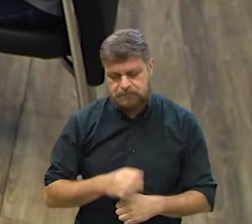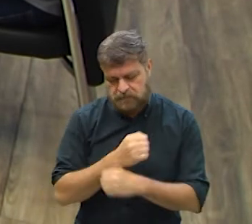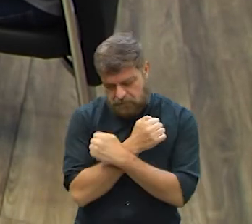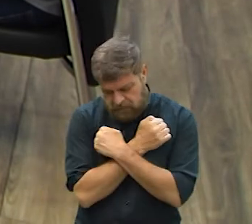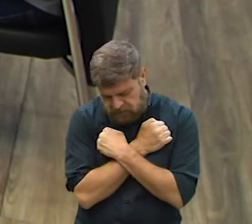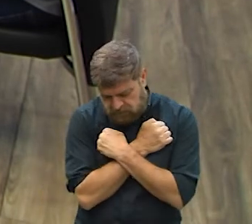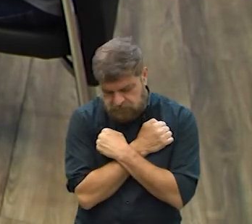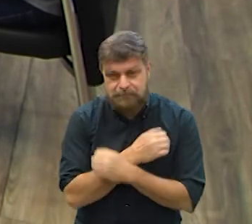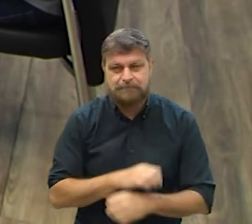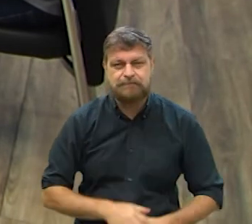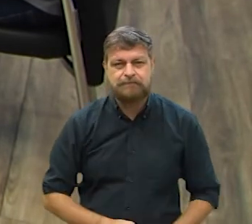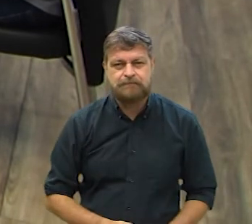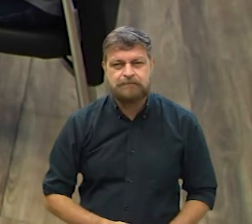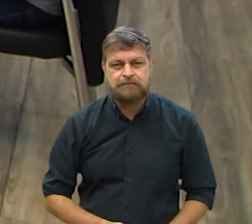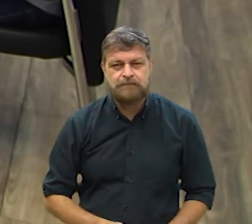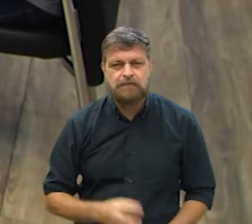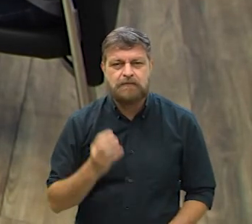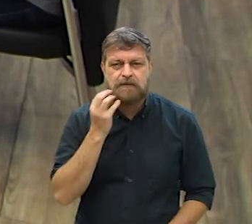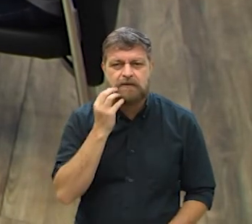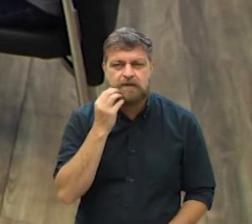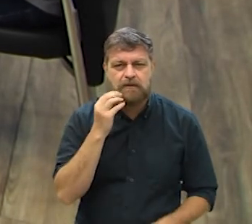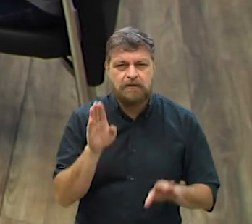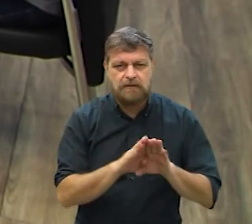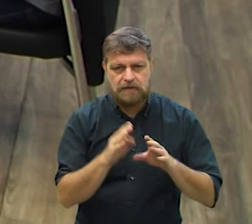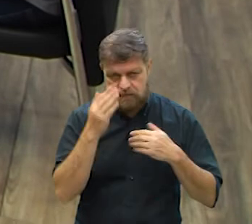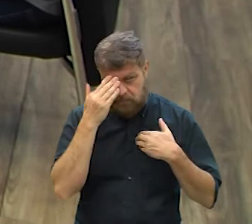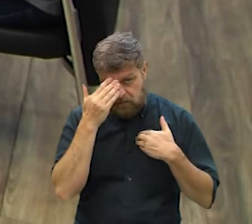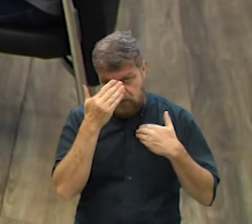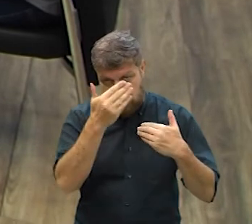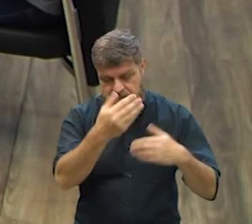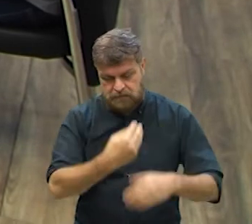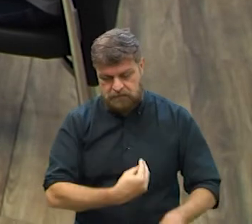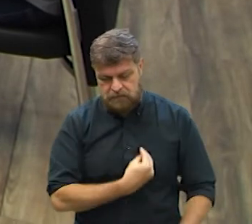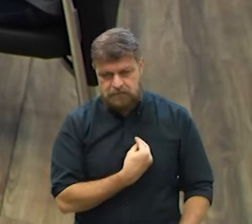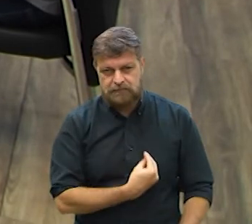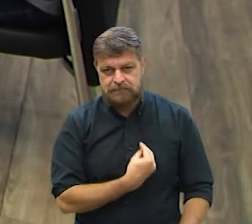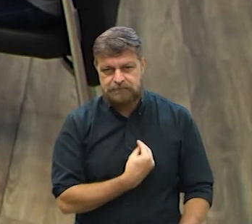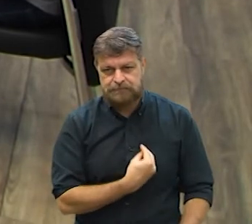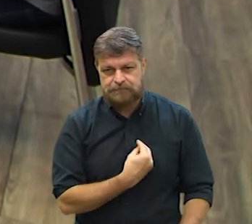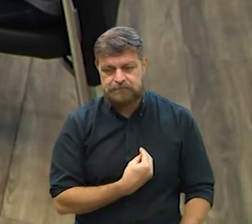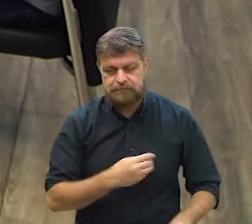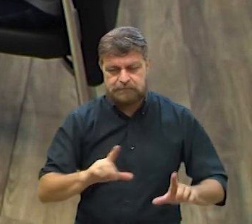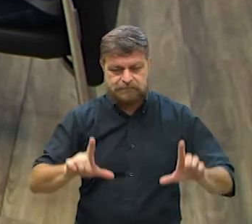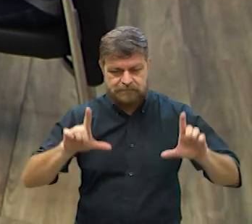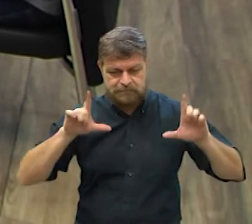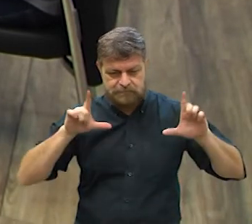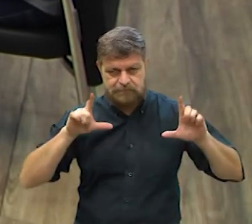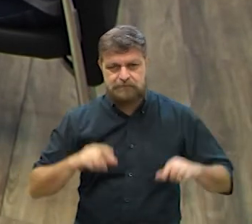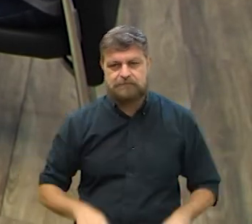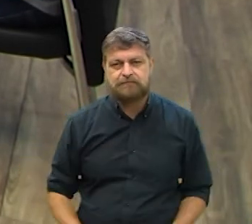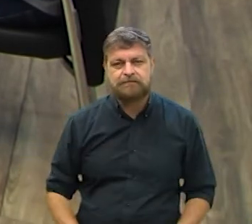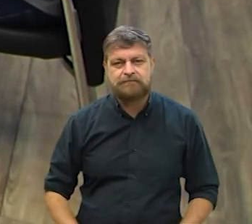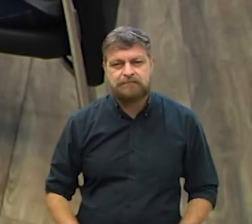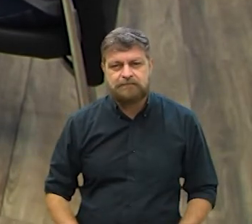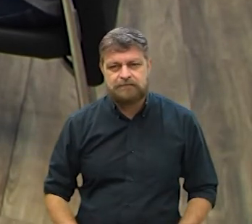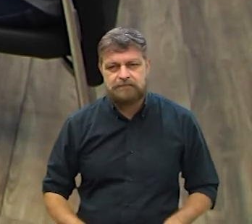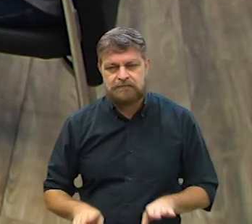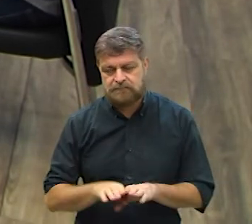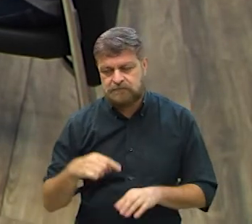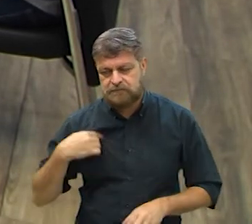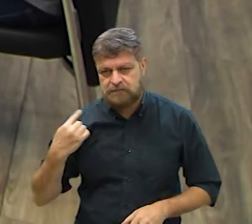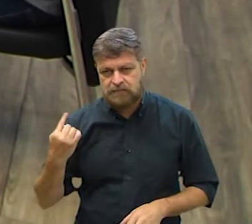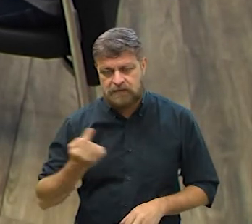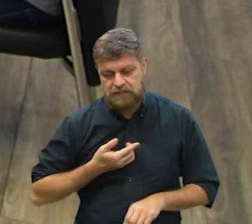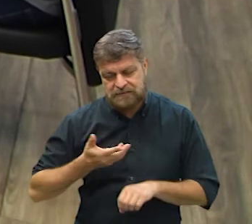abraço. Vereador Igor Diego, também agradeço a disponibilidade do seu tempo aqui com o programa Questão de Ordem, e para a gente